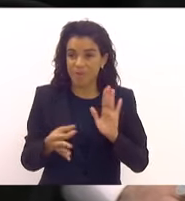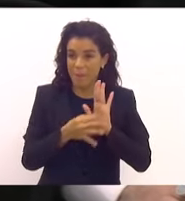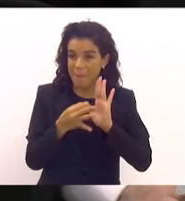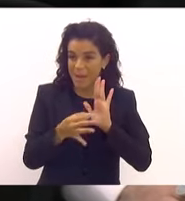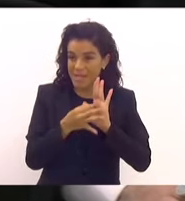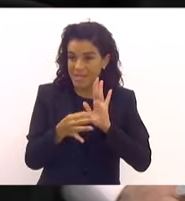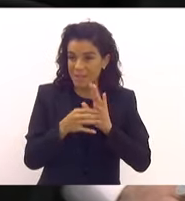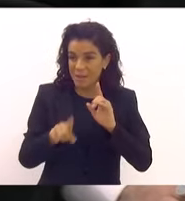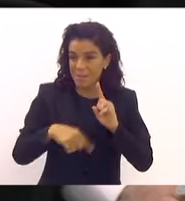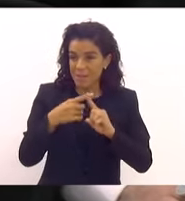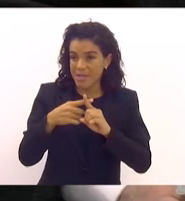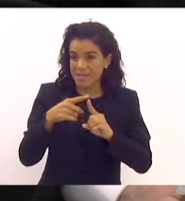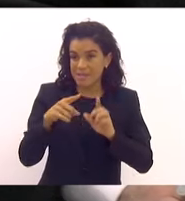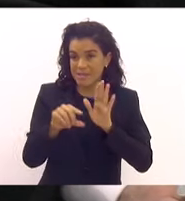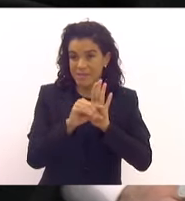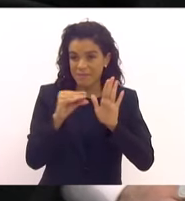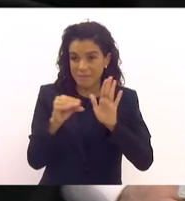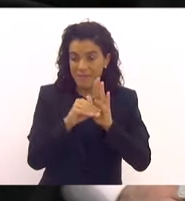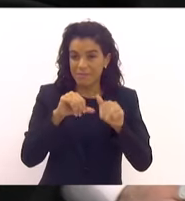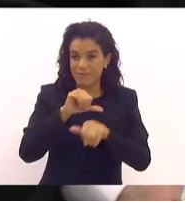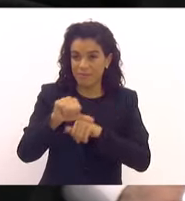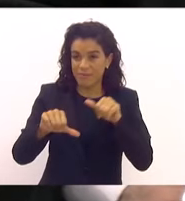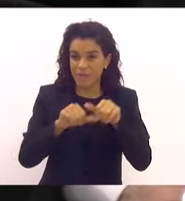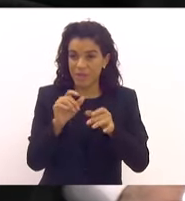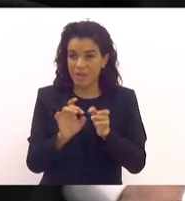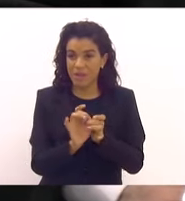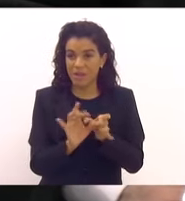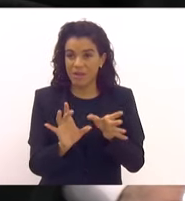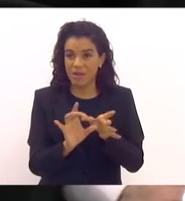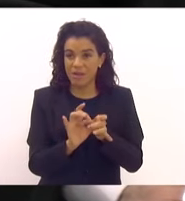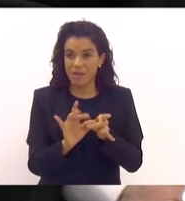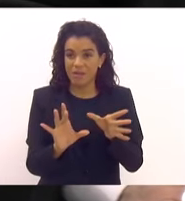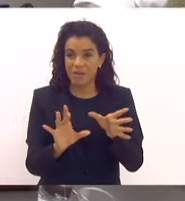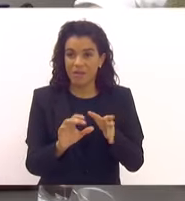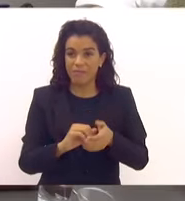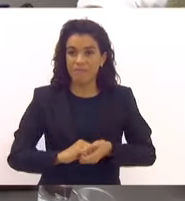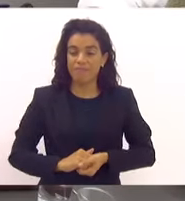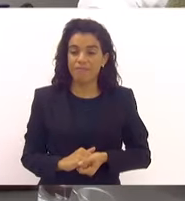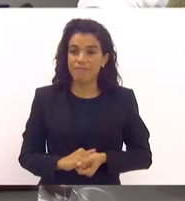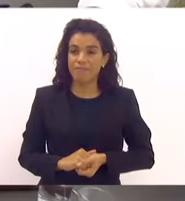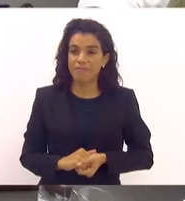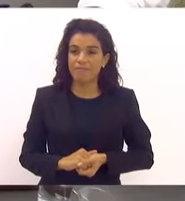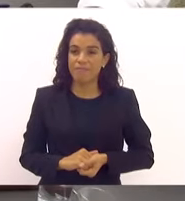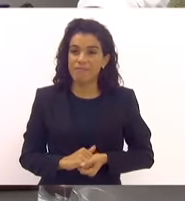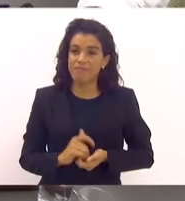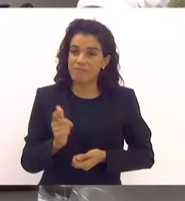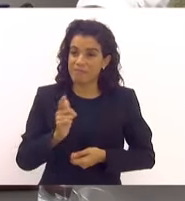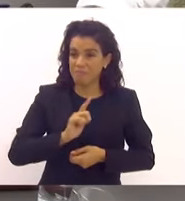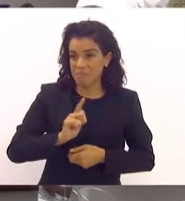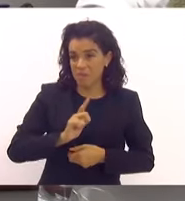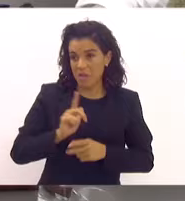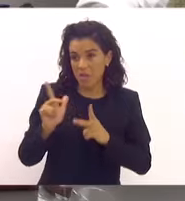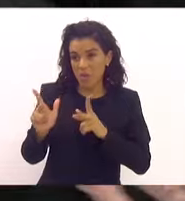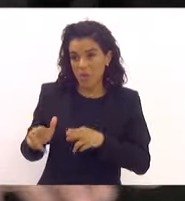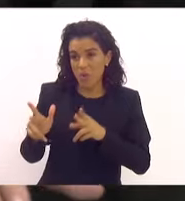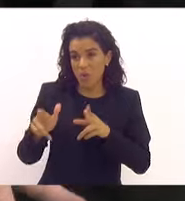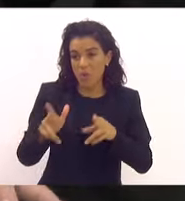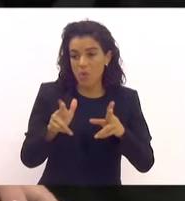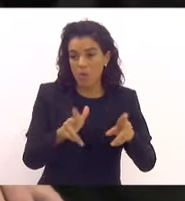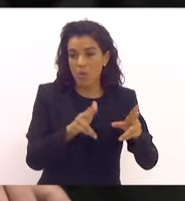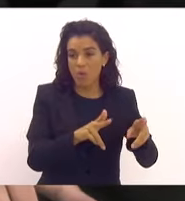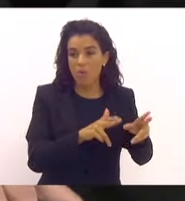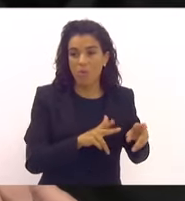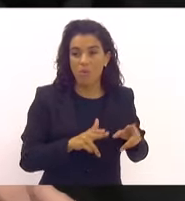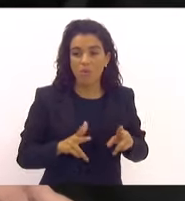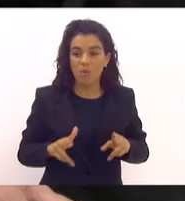com emendas para transformá-la em autorizativo? Não é como tem sido, não é,